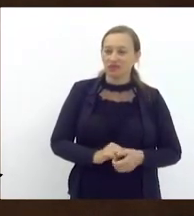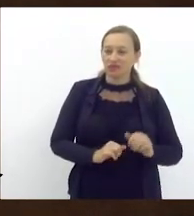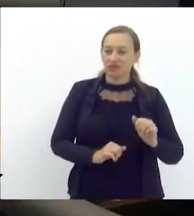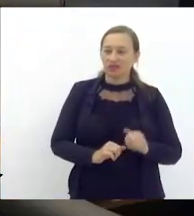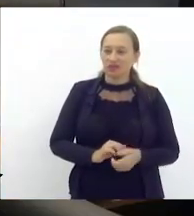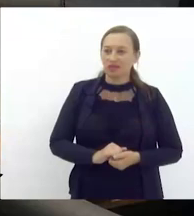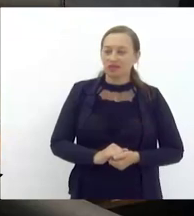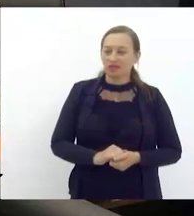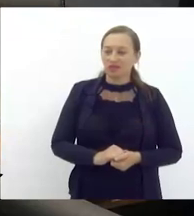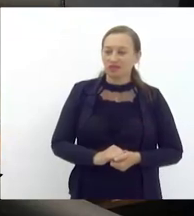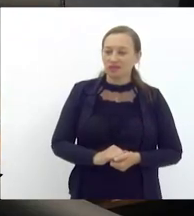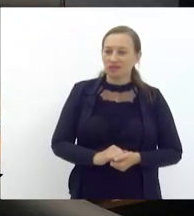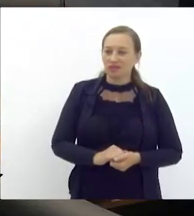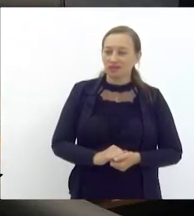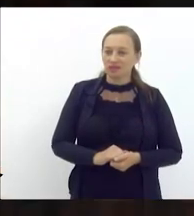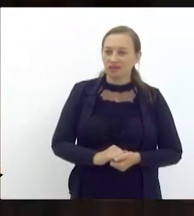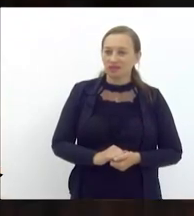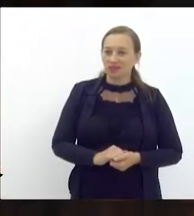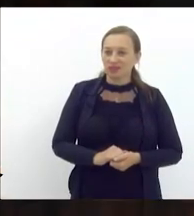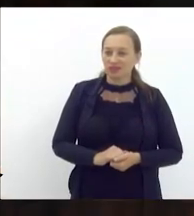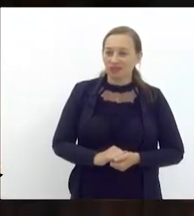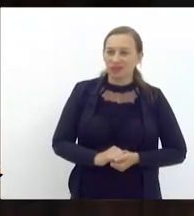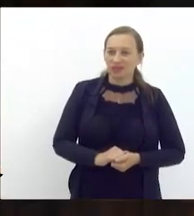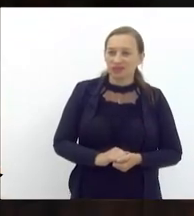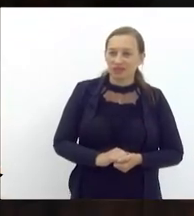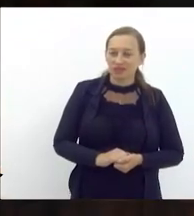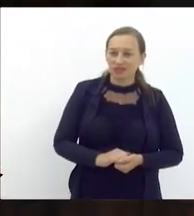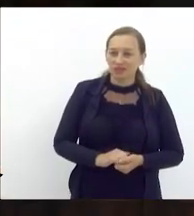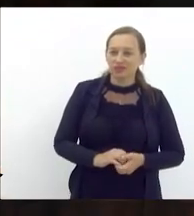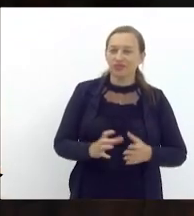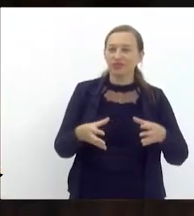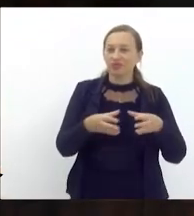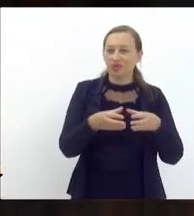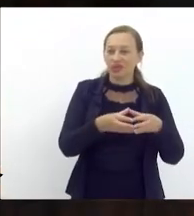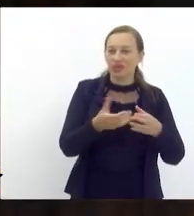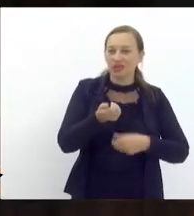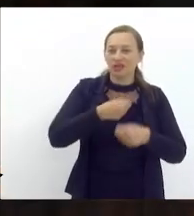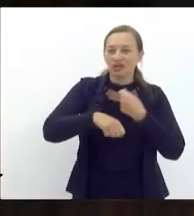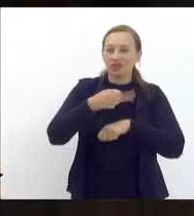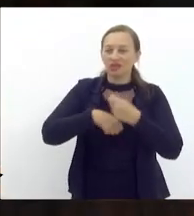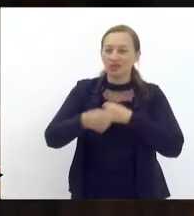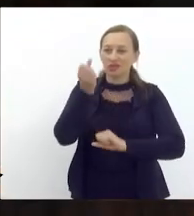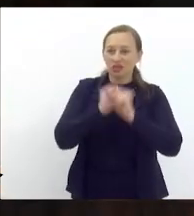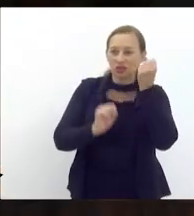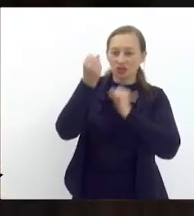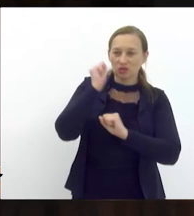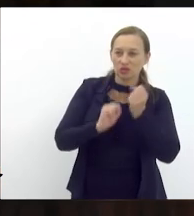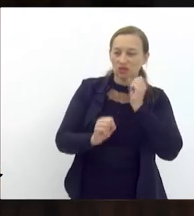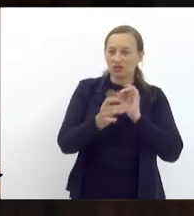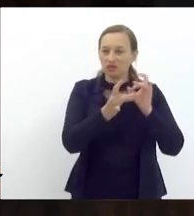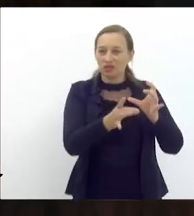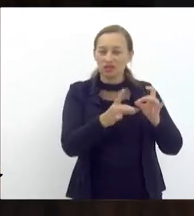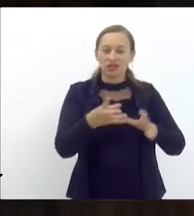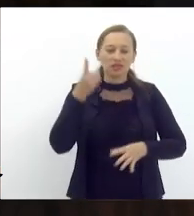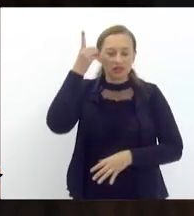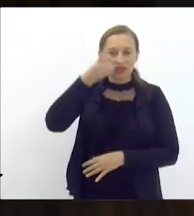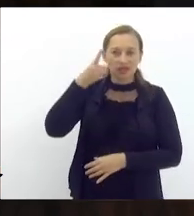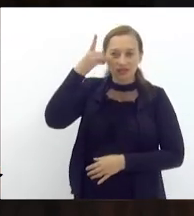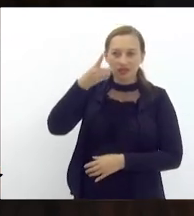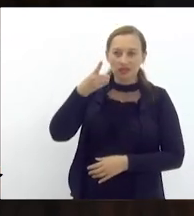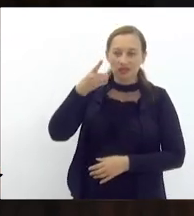pedido de vossa excelência para emitir parecer pela comissão de economia dos comércio Deputado Anderson Moraes